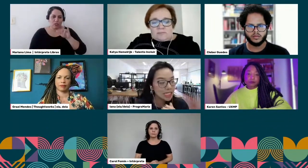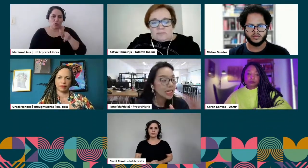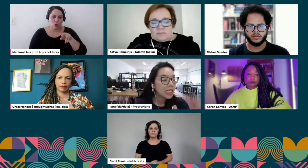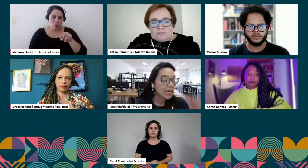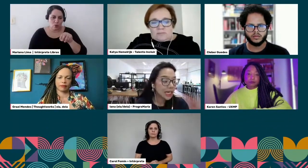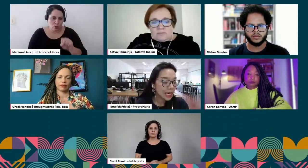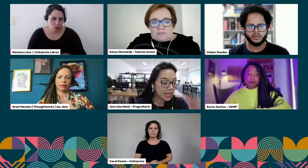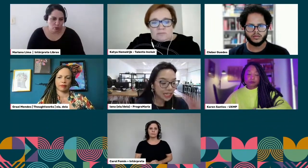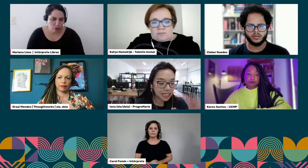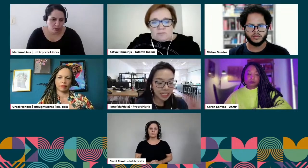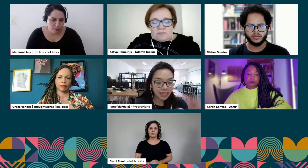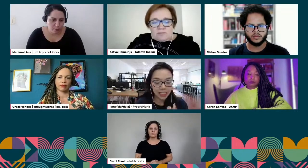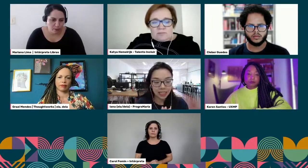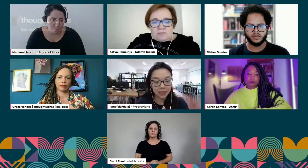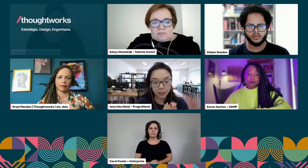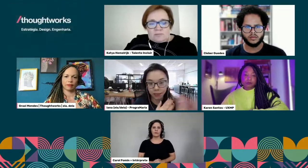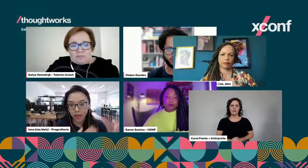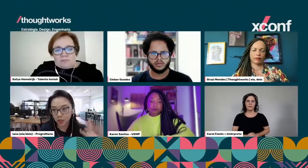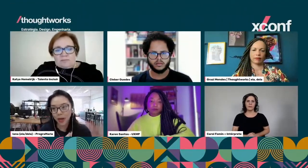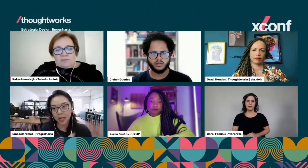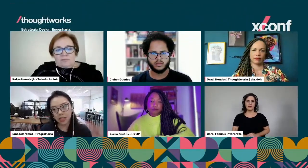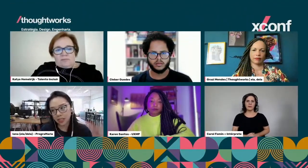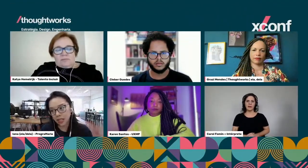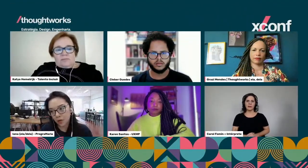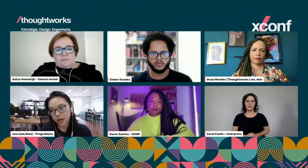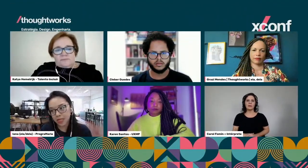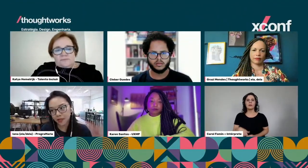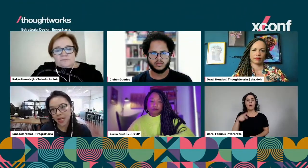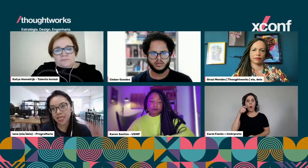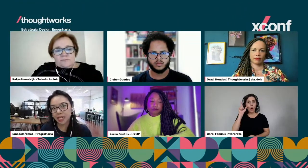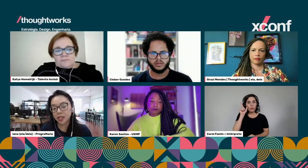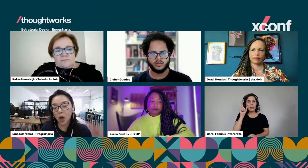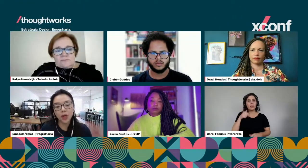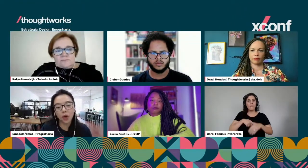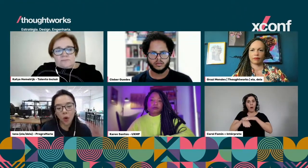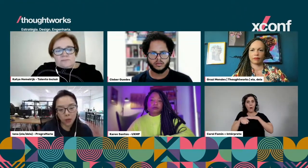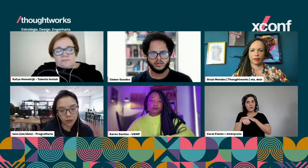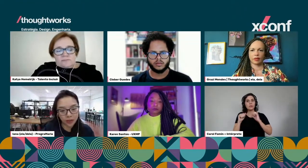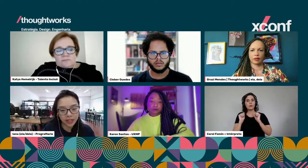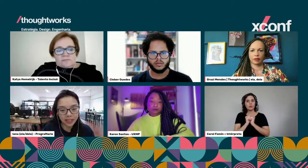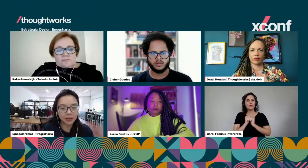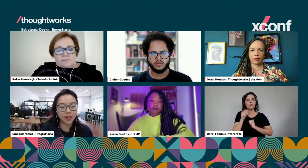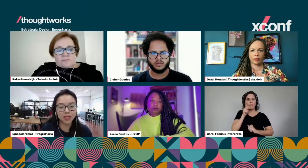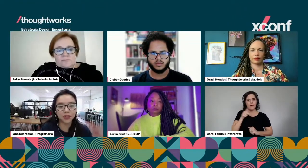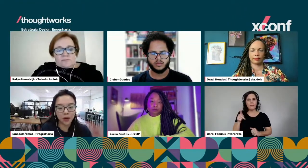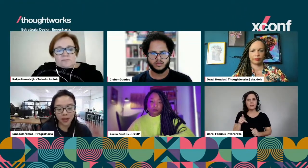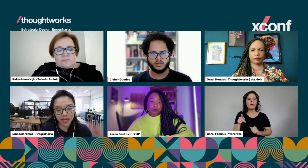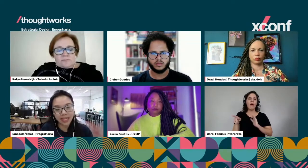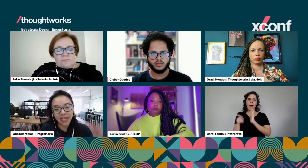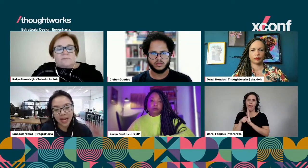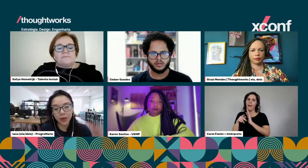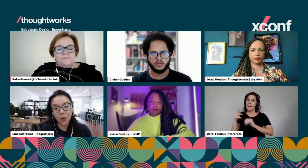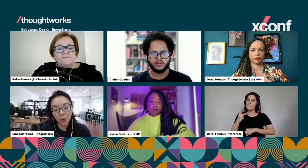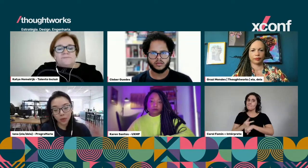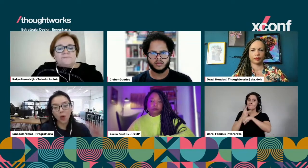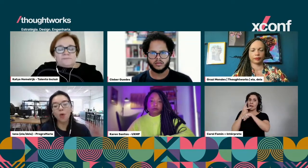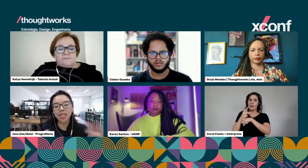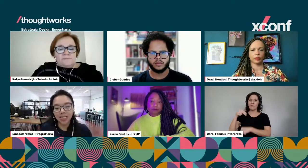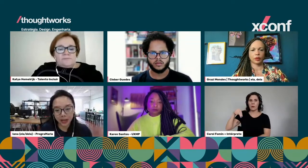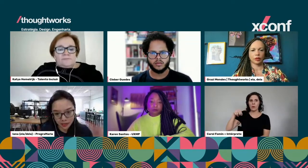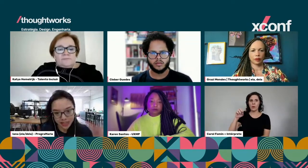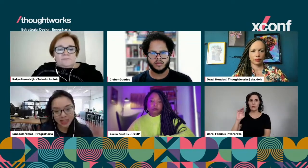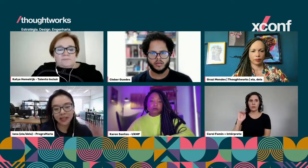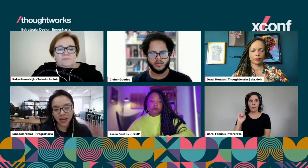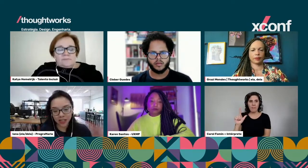da Paz, e grande parte da conversa foi essa, né? Só o incômodo não transforma, né? É o incômodo